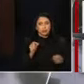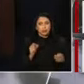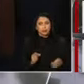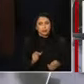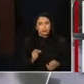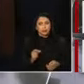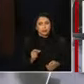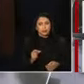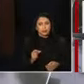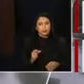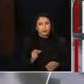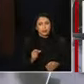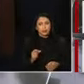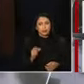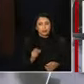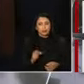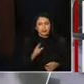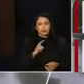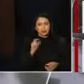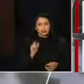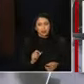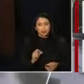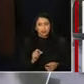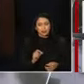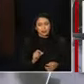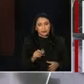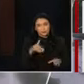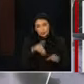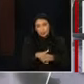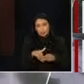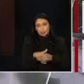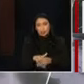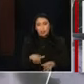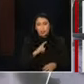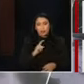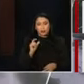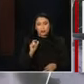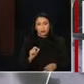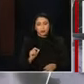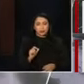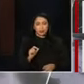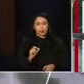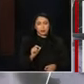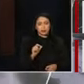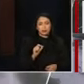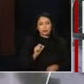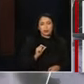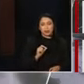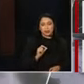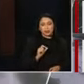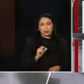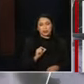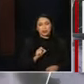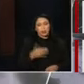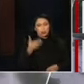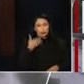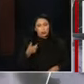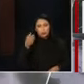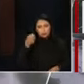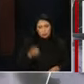exatamente verticalizando nesse voto que eu propus a mim, como magistrado que